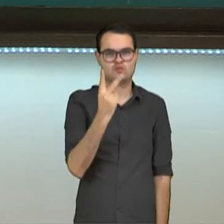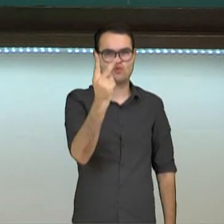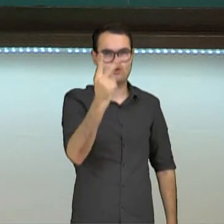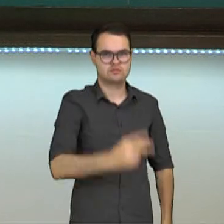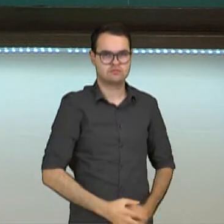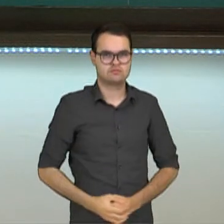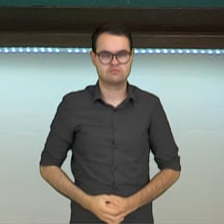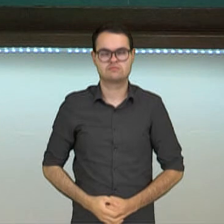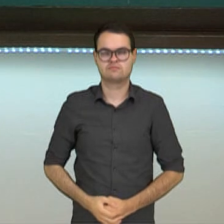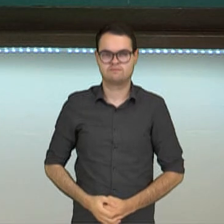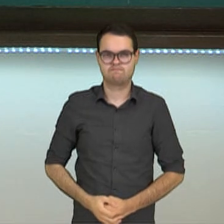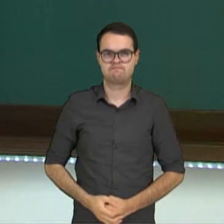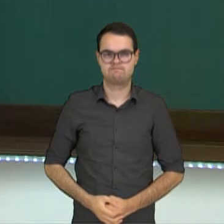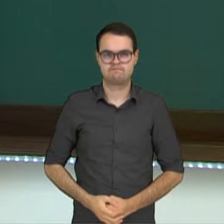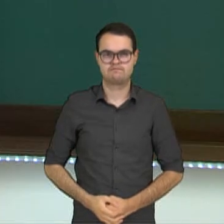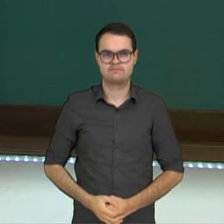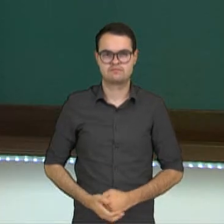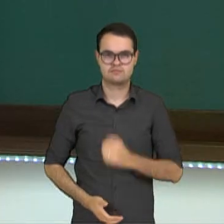tá?